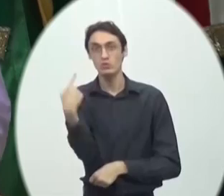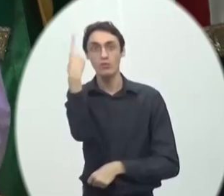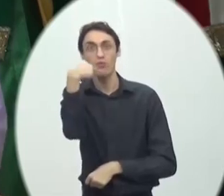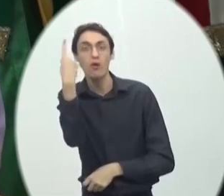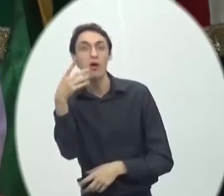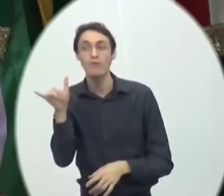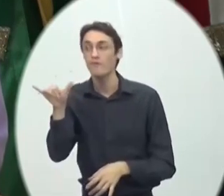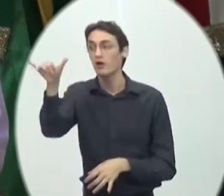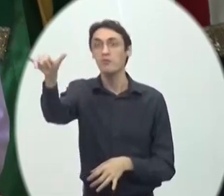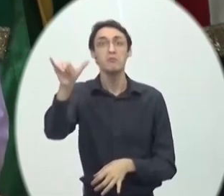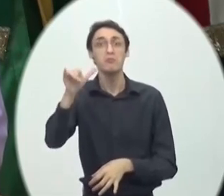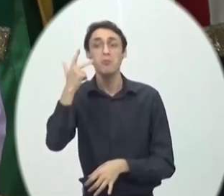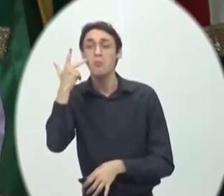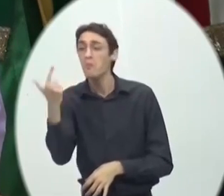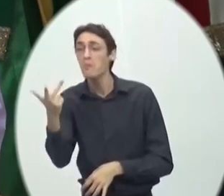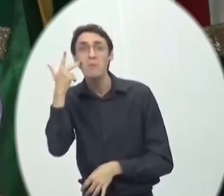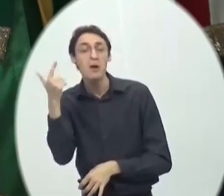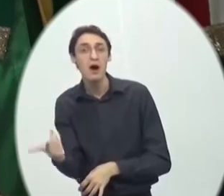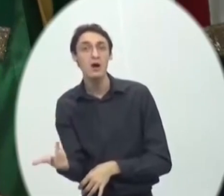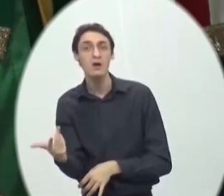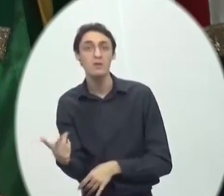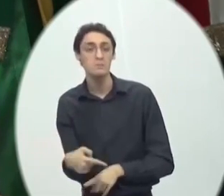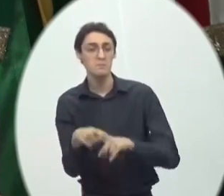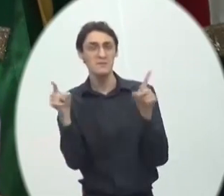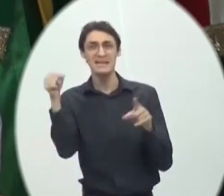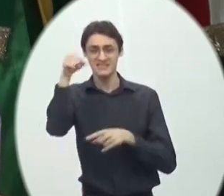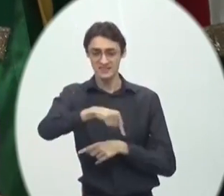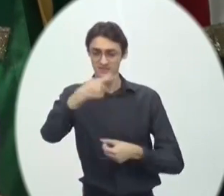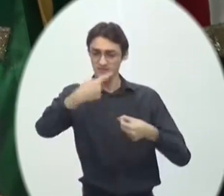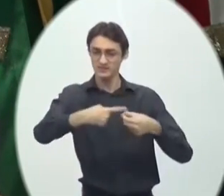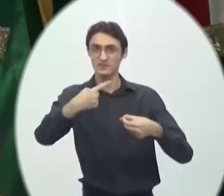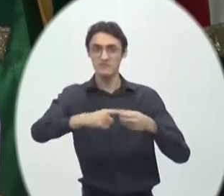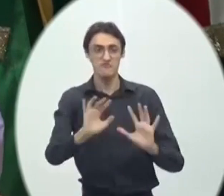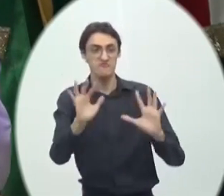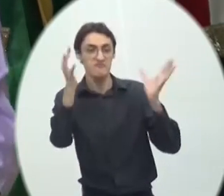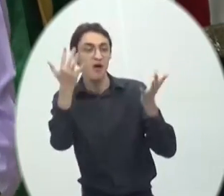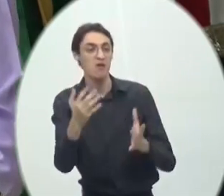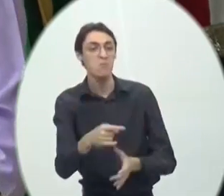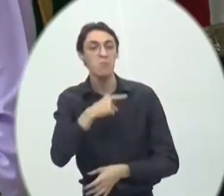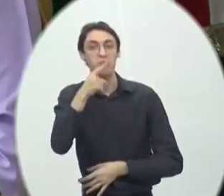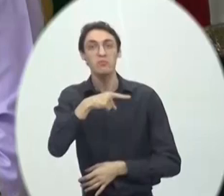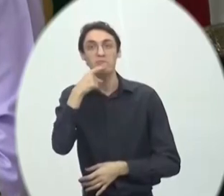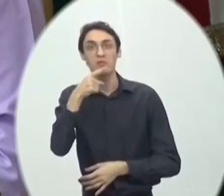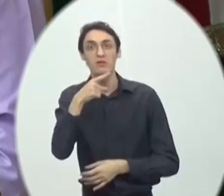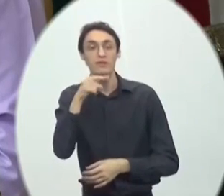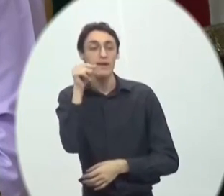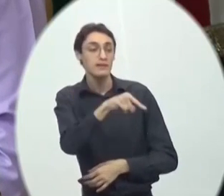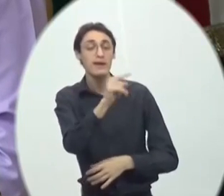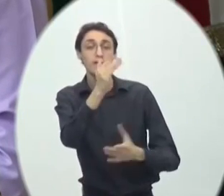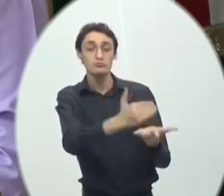consegue fazer um evento com o seu protocolo para pelo menos as pessoas pagarem as contas.